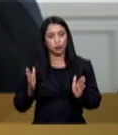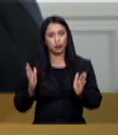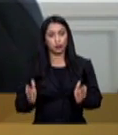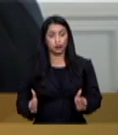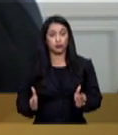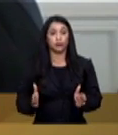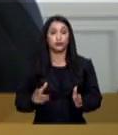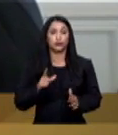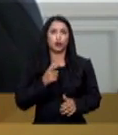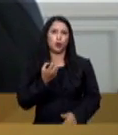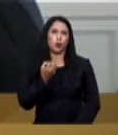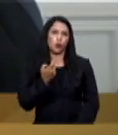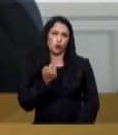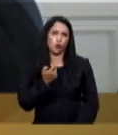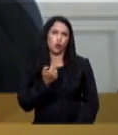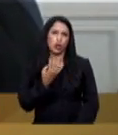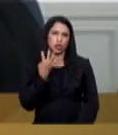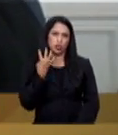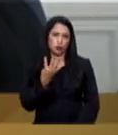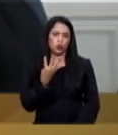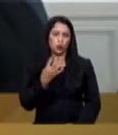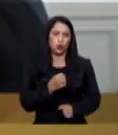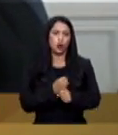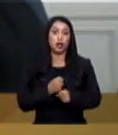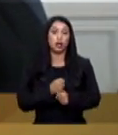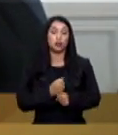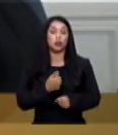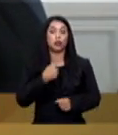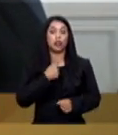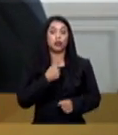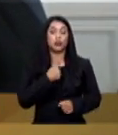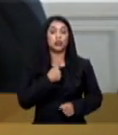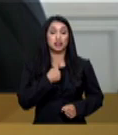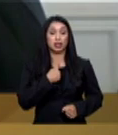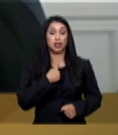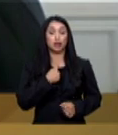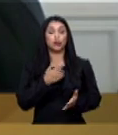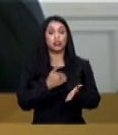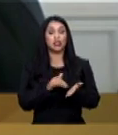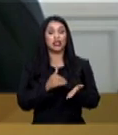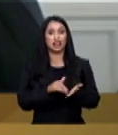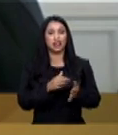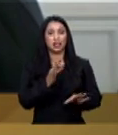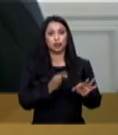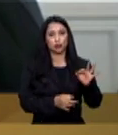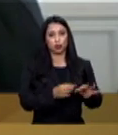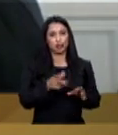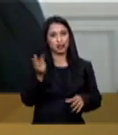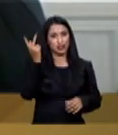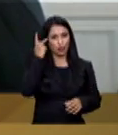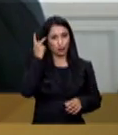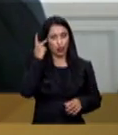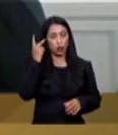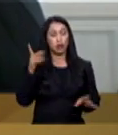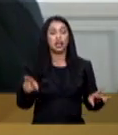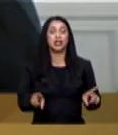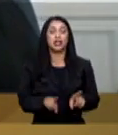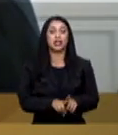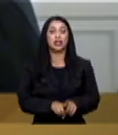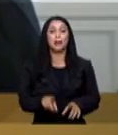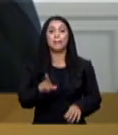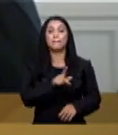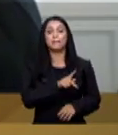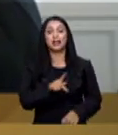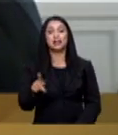de 2005, quase 4 anos, eu acumulei, eu fui secretário de Justiça no Estado de São Paulo e presidente